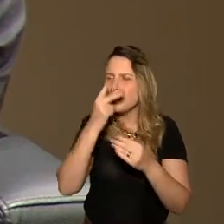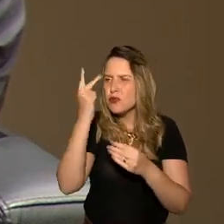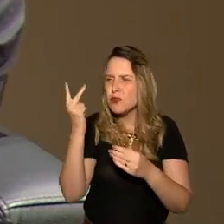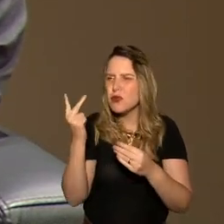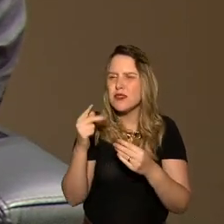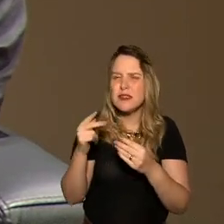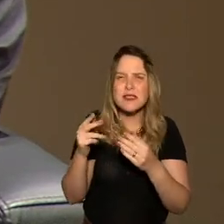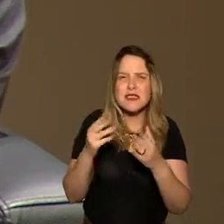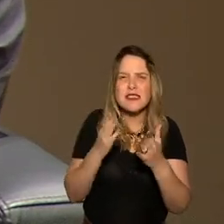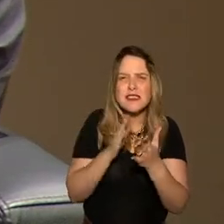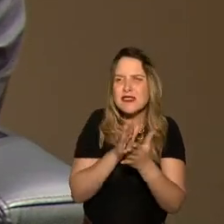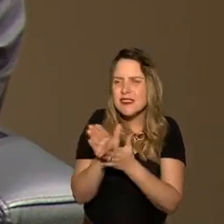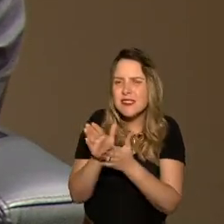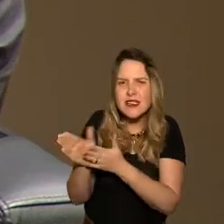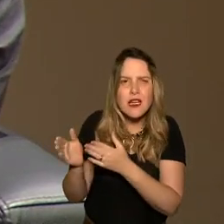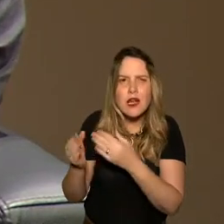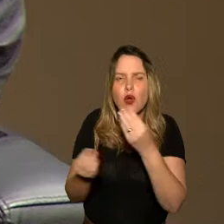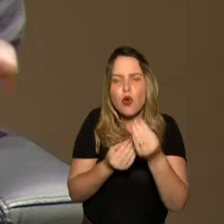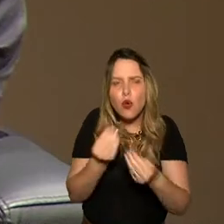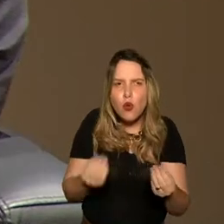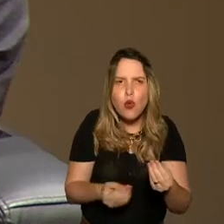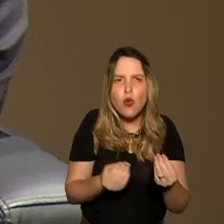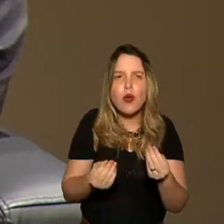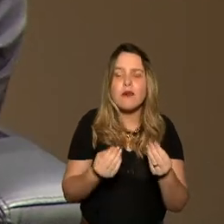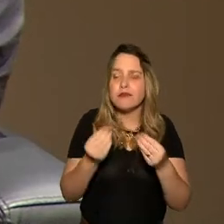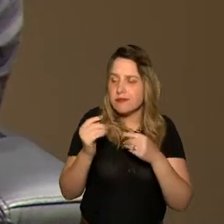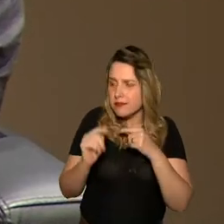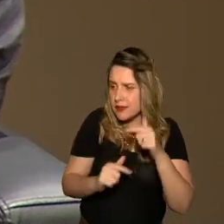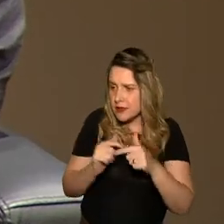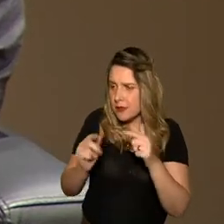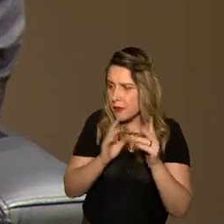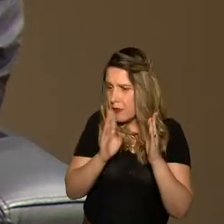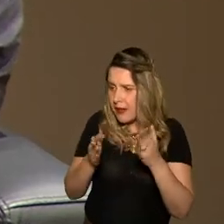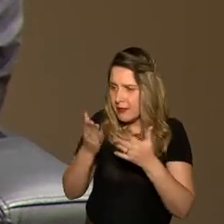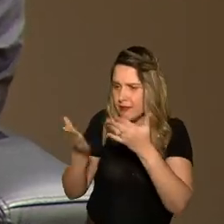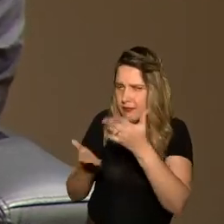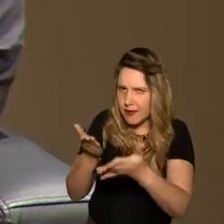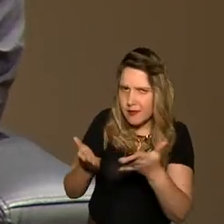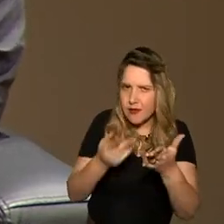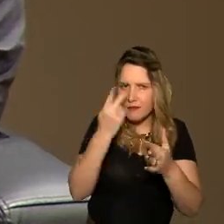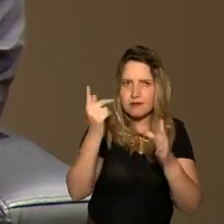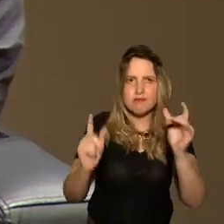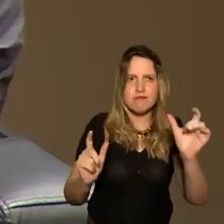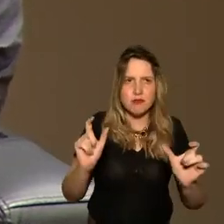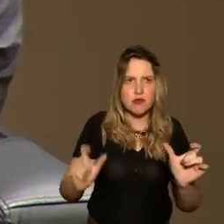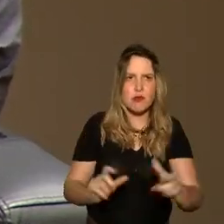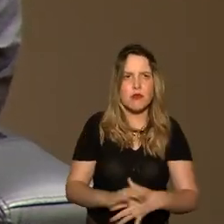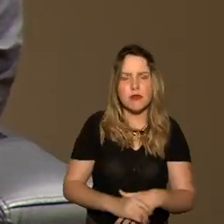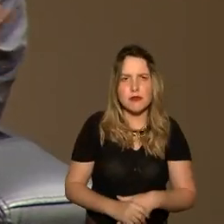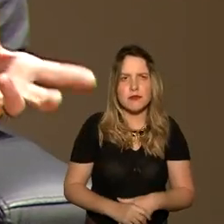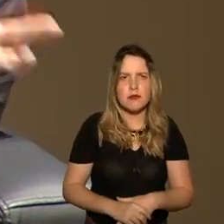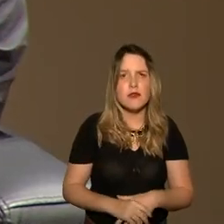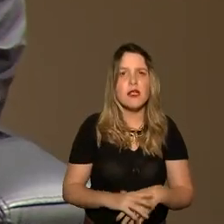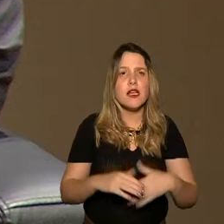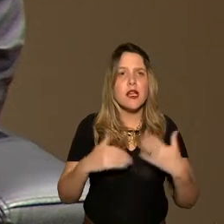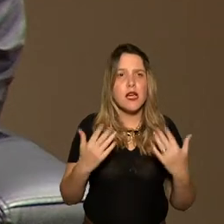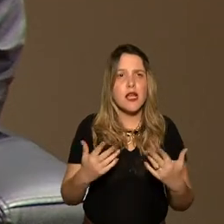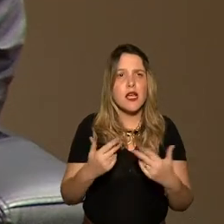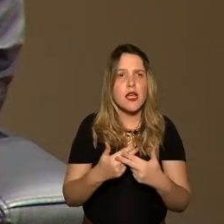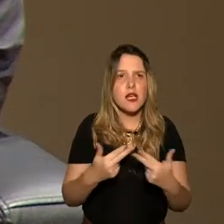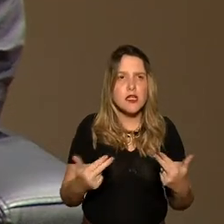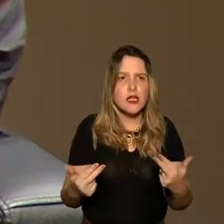convite entendeu para trabalhar o seu território né então eles